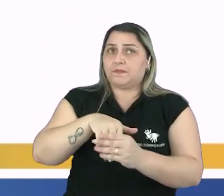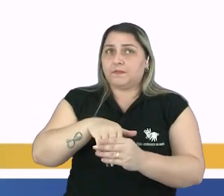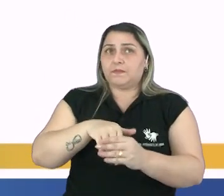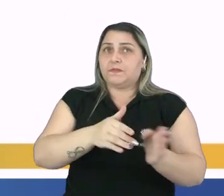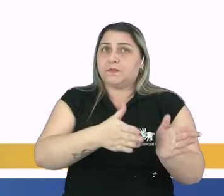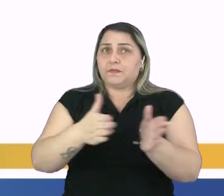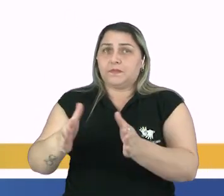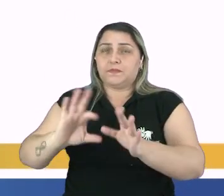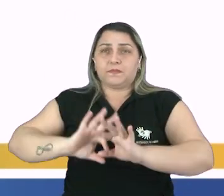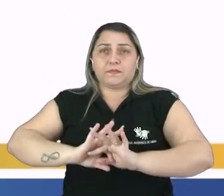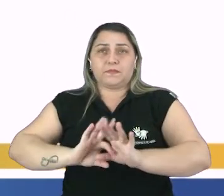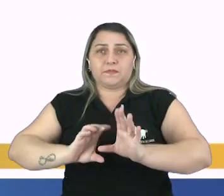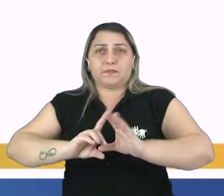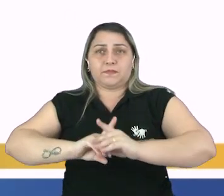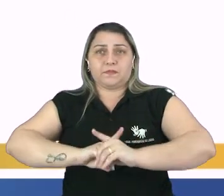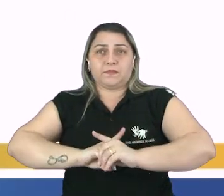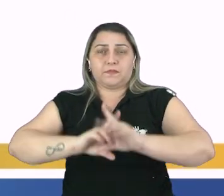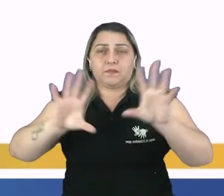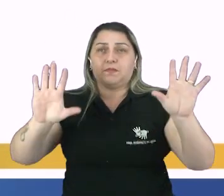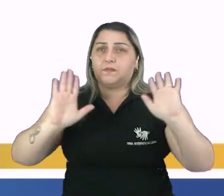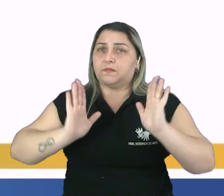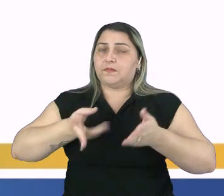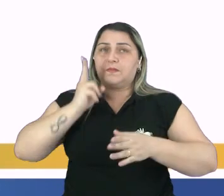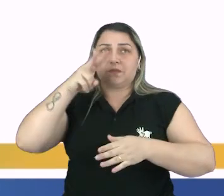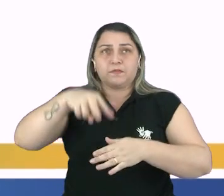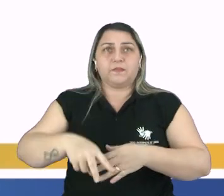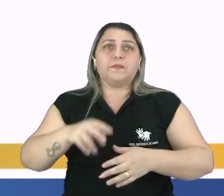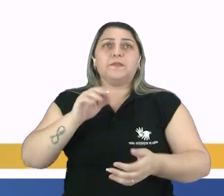desses períodos democráticos, que é o que a gente já viu aqui